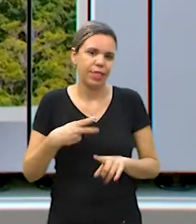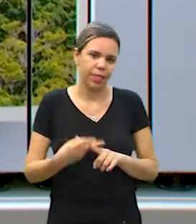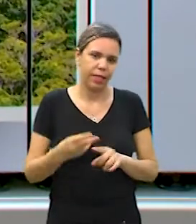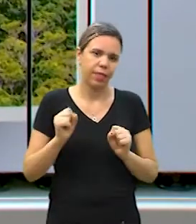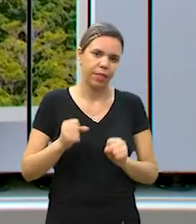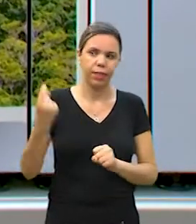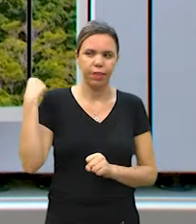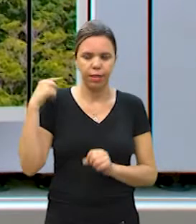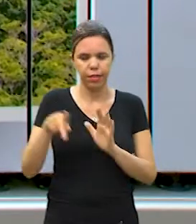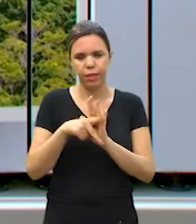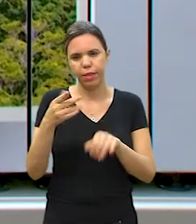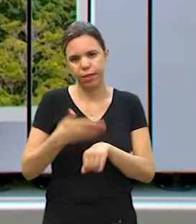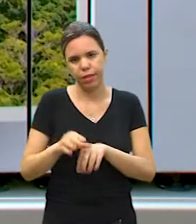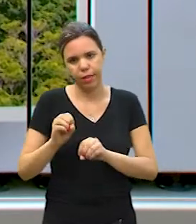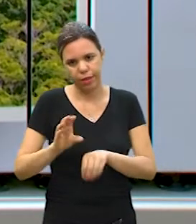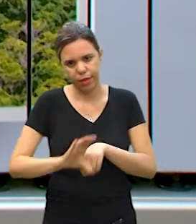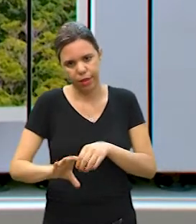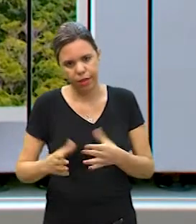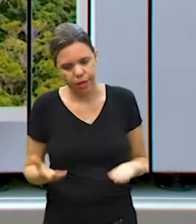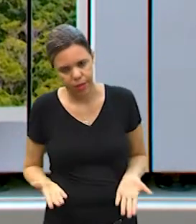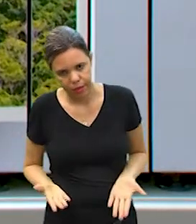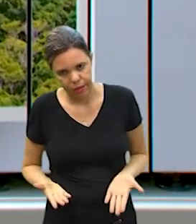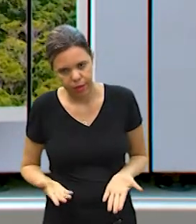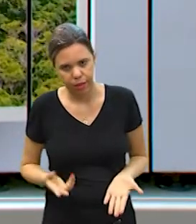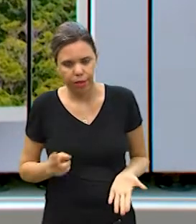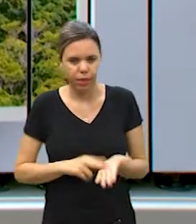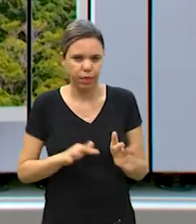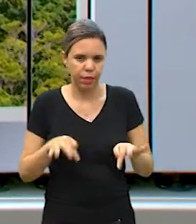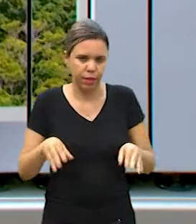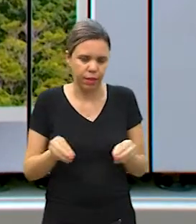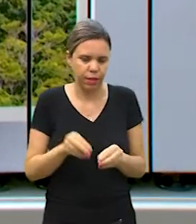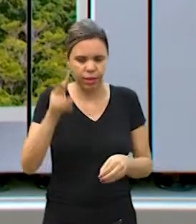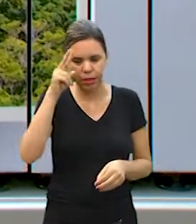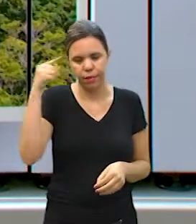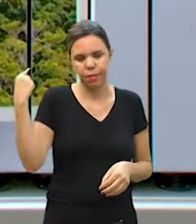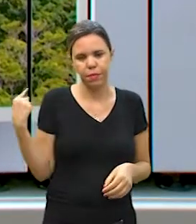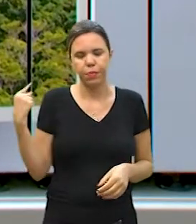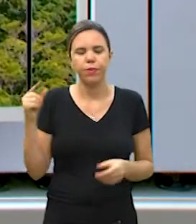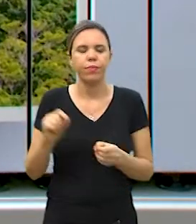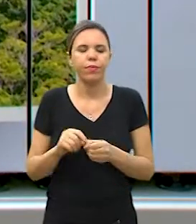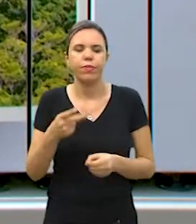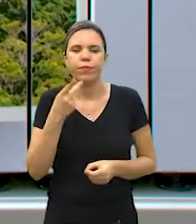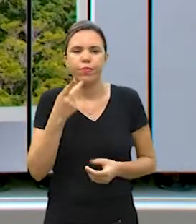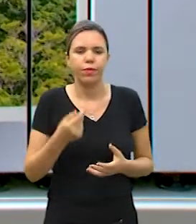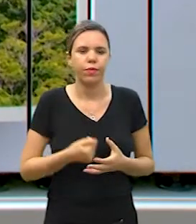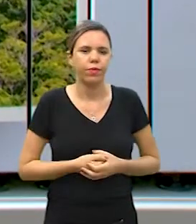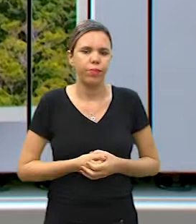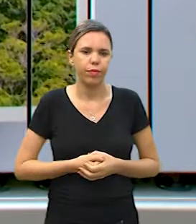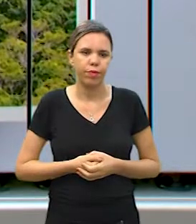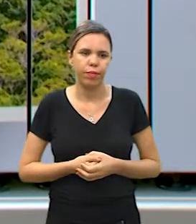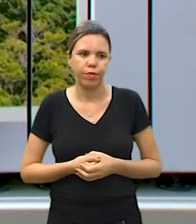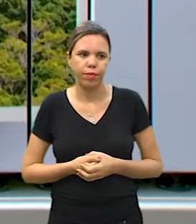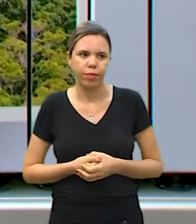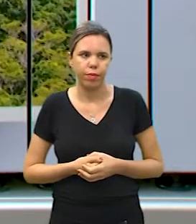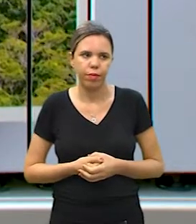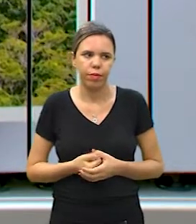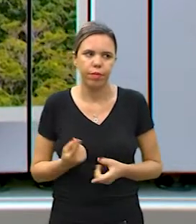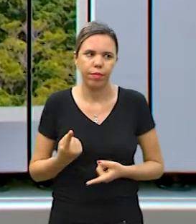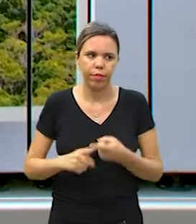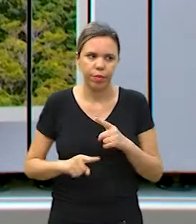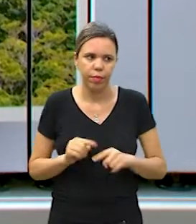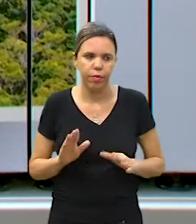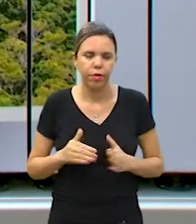mais do que pelos próprios treinamentos. Na carta final também, eu me lembro que eles falam,